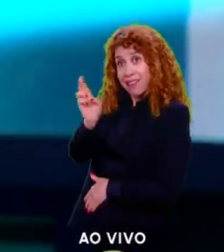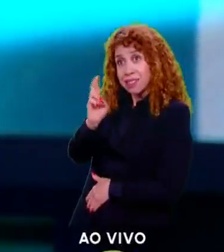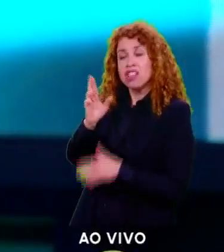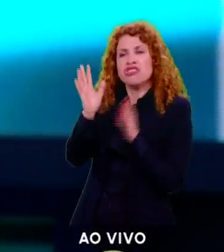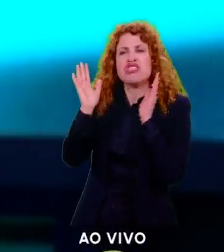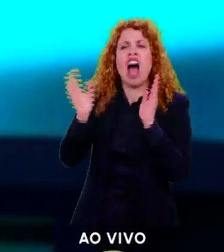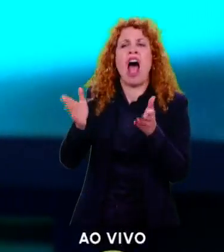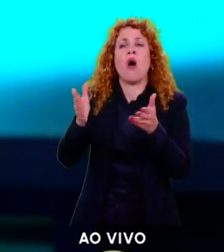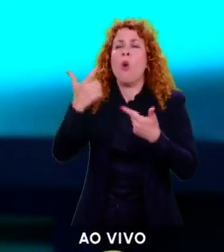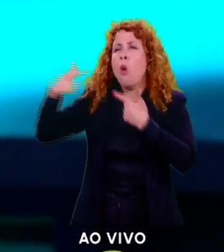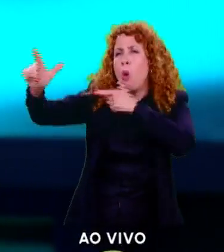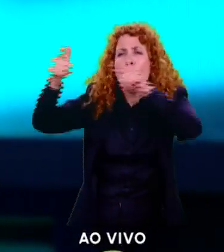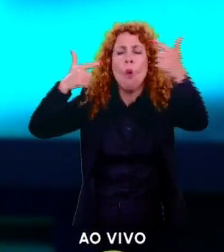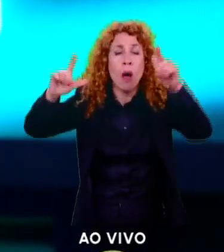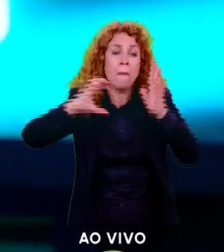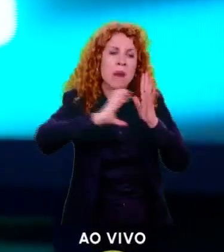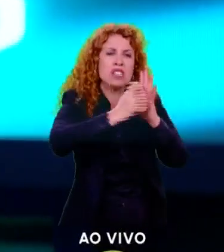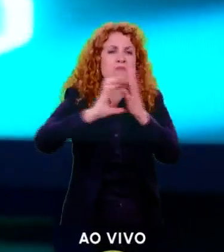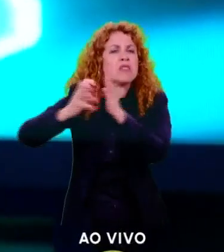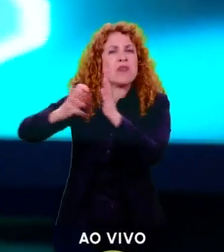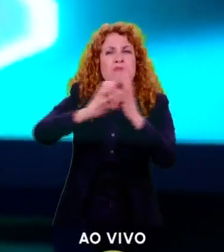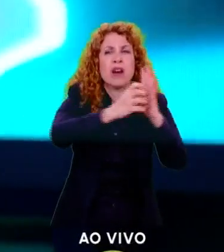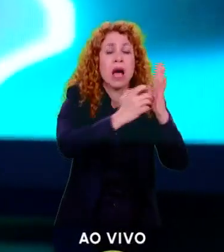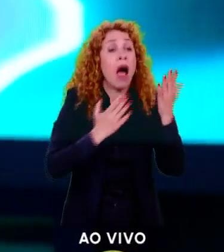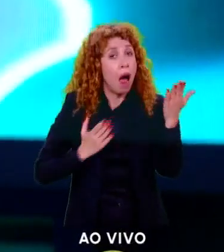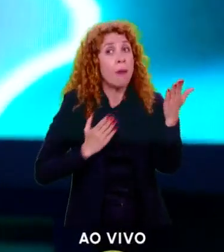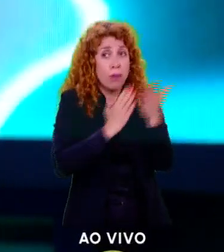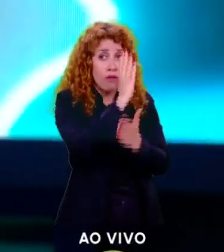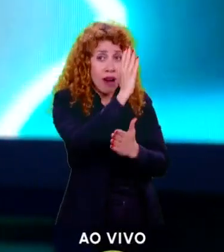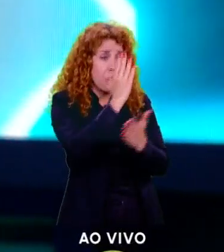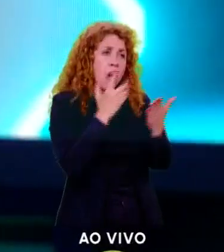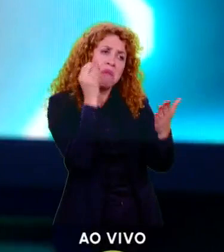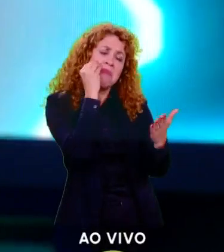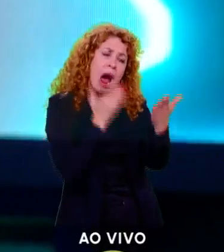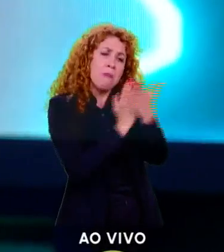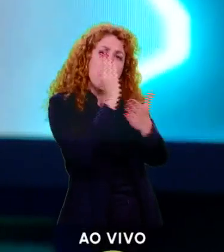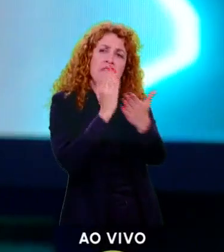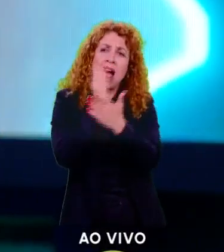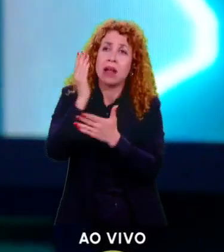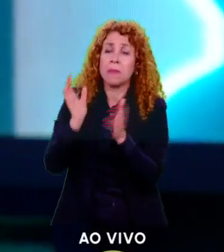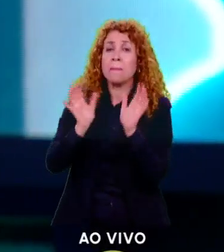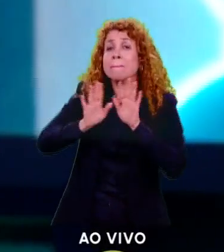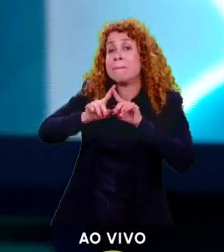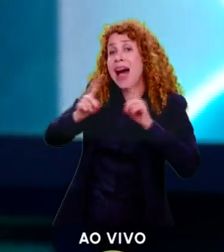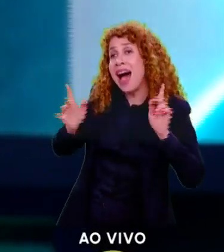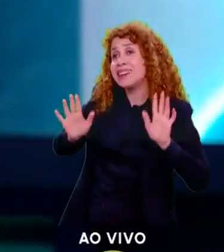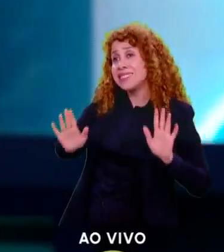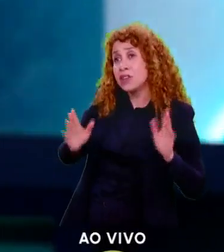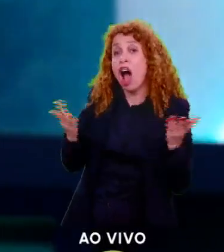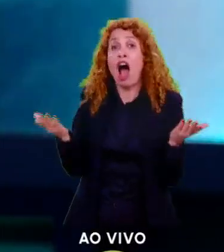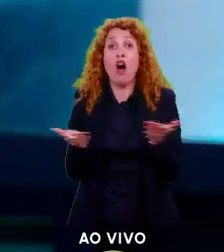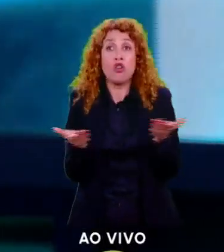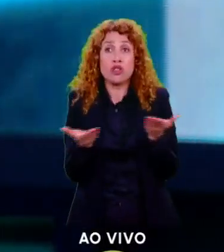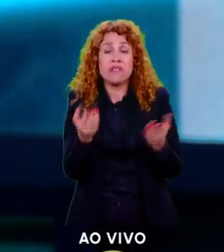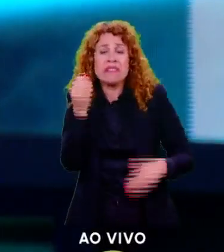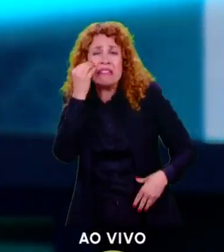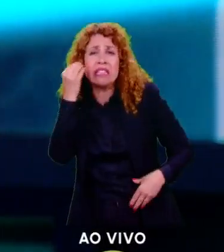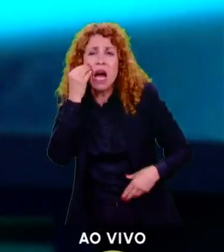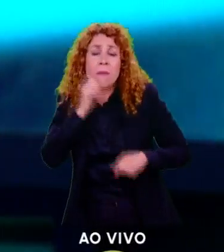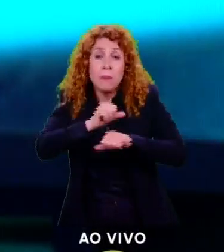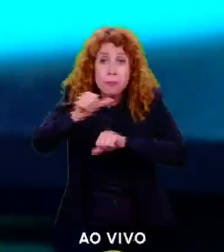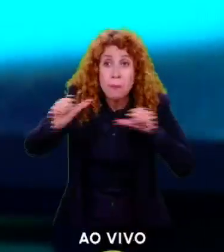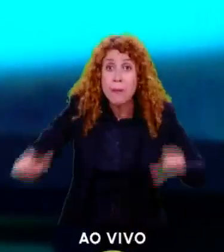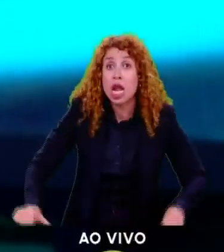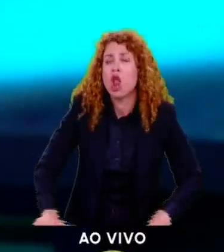no corrente ano notou-se que essa questão ainda poderia ser melhorada então acertamos